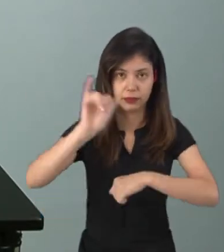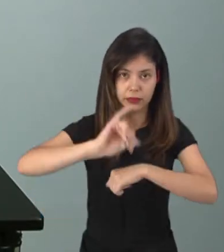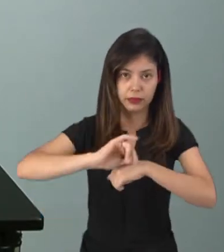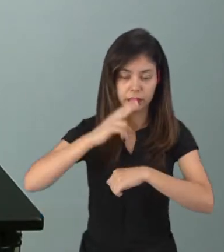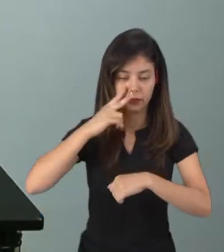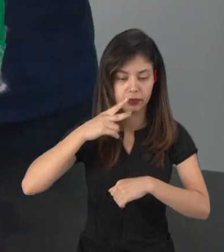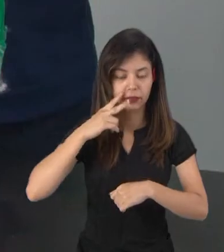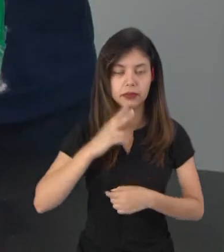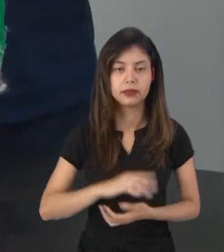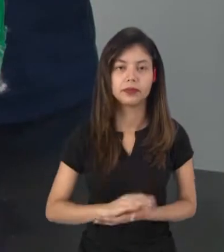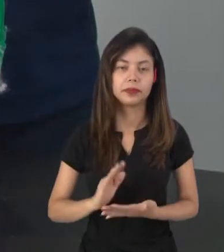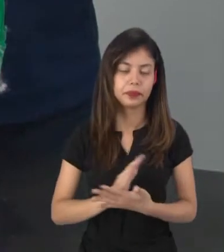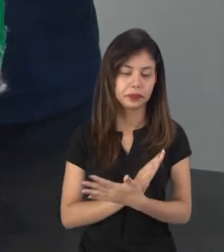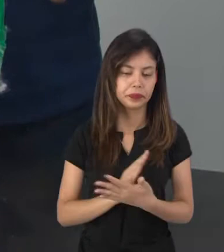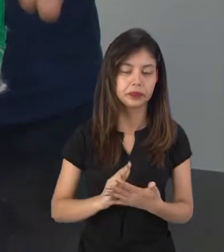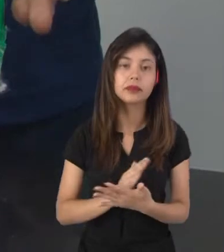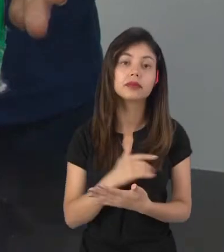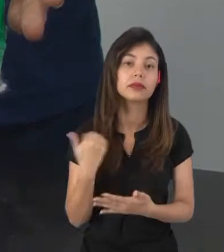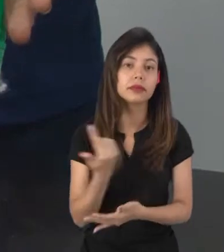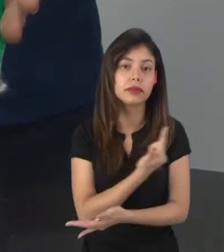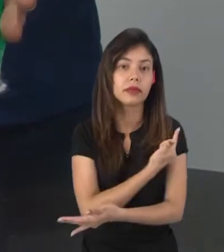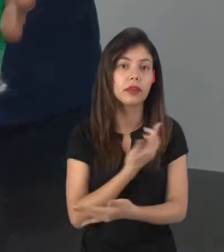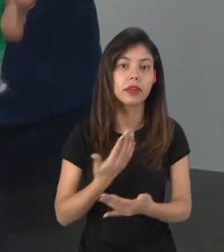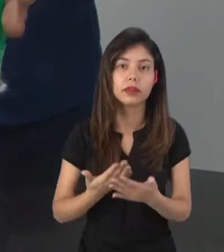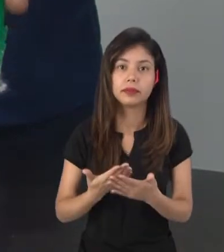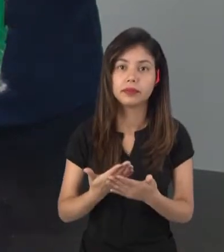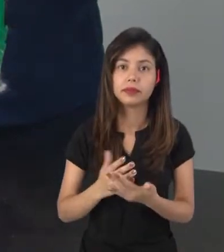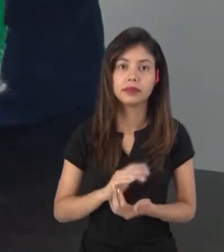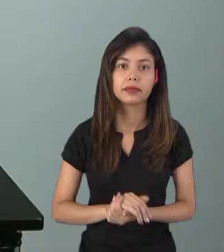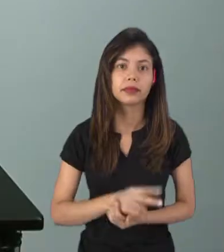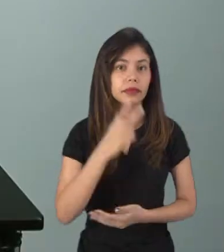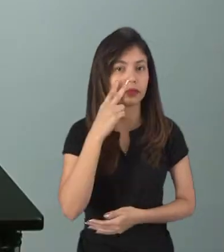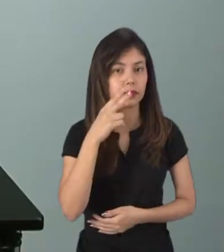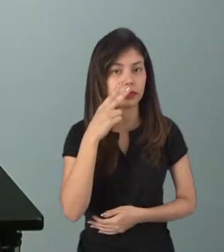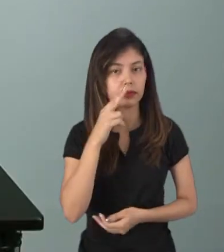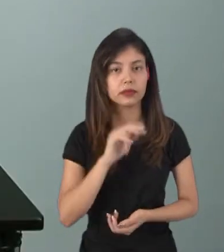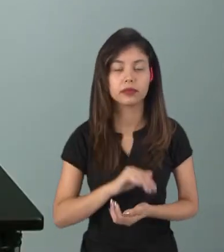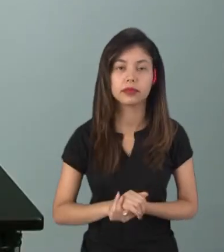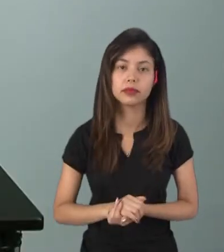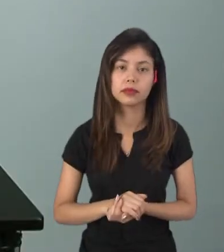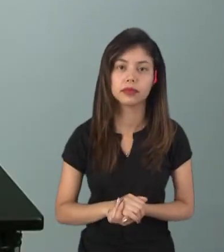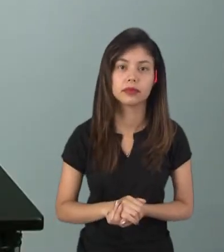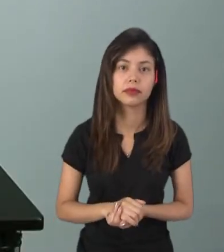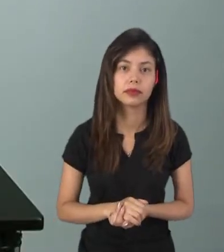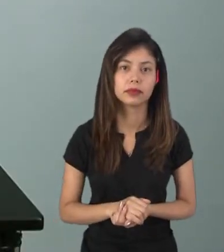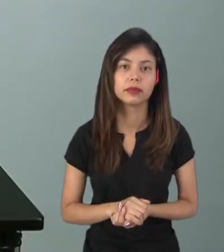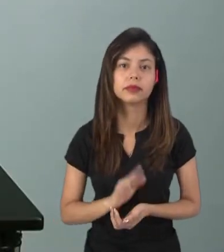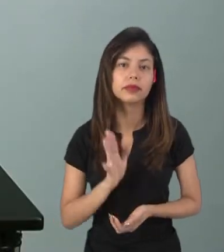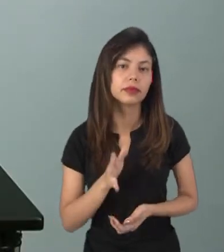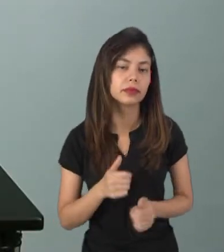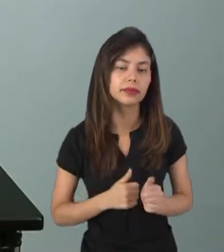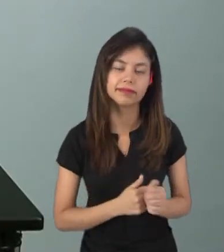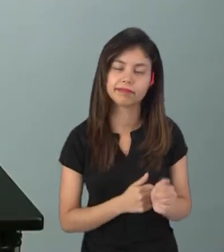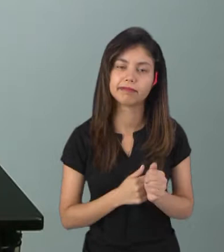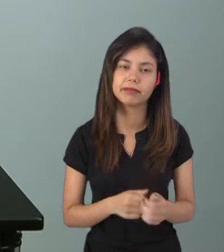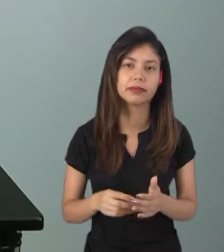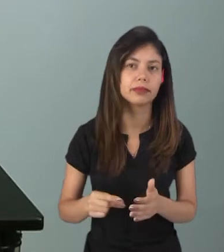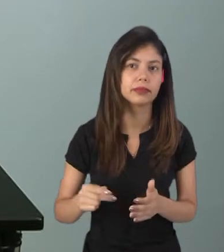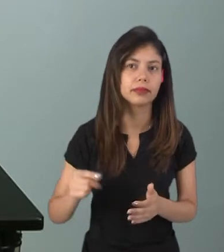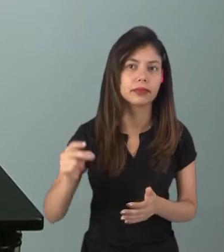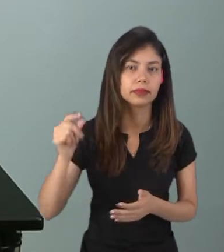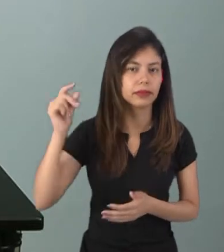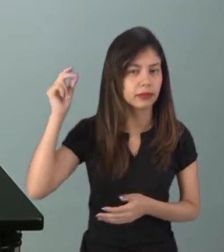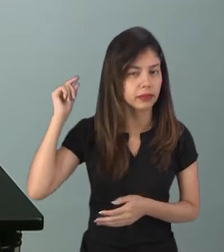né? Em alguma das nossas aulas, vocês já viram, né, essa maquete, e ela está me acompanhando